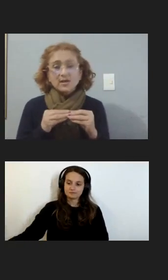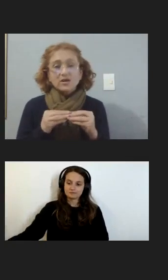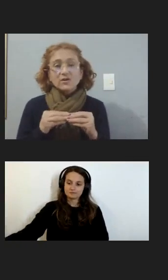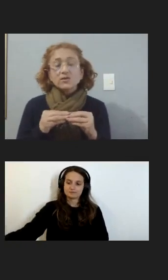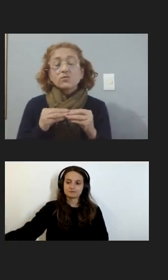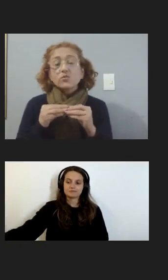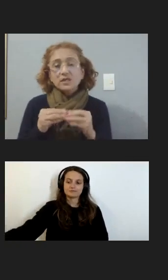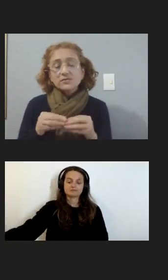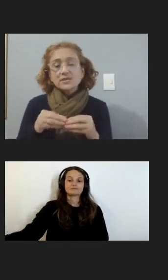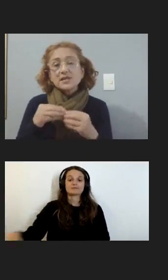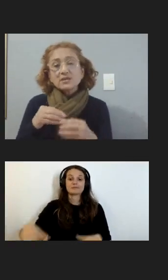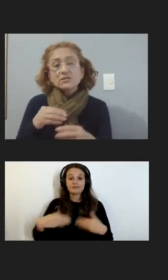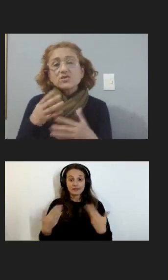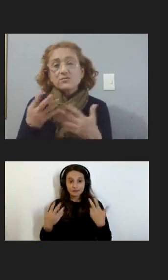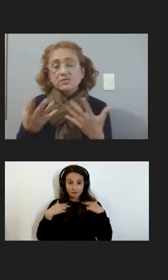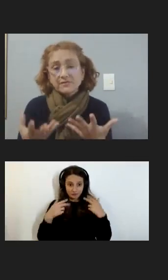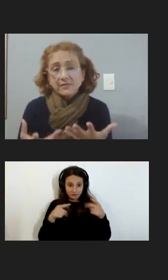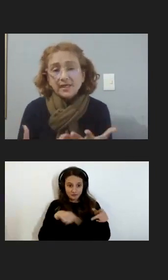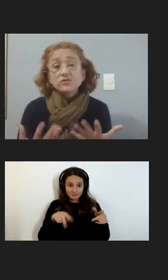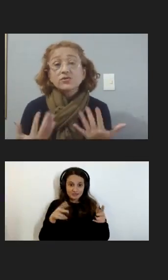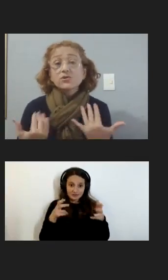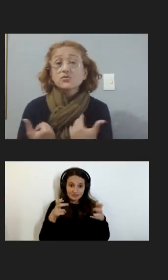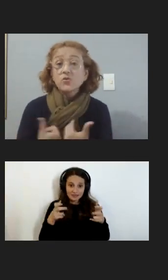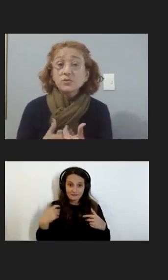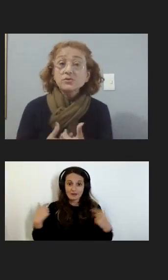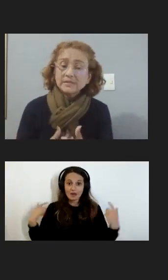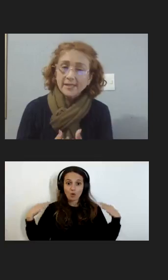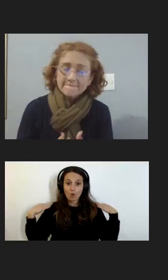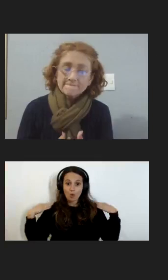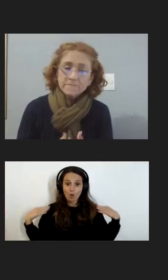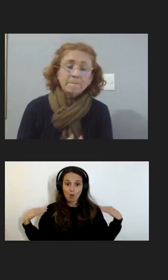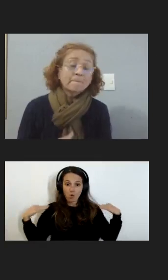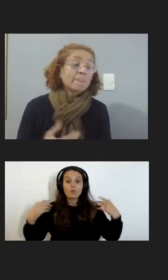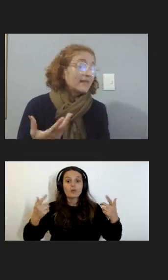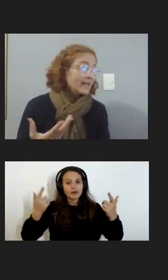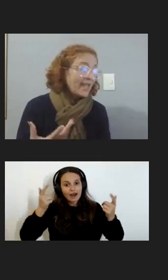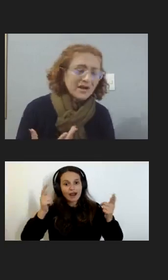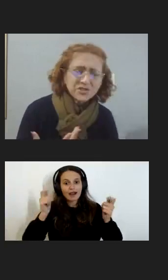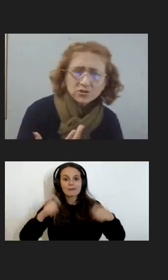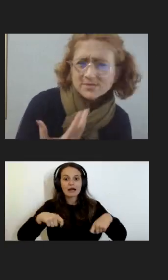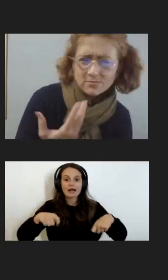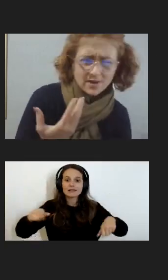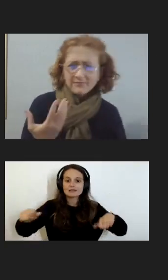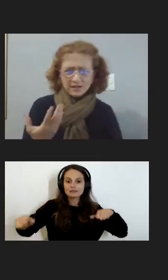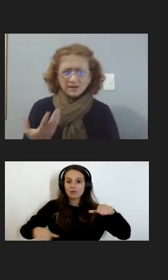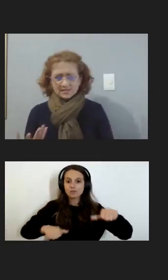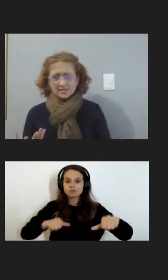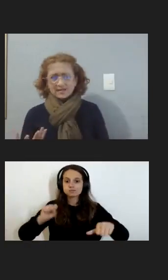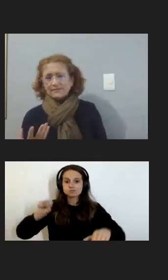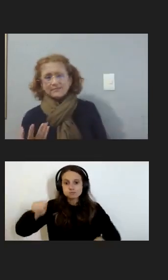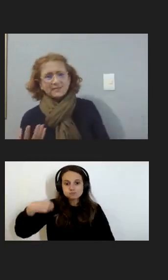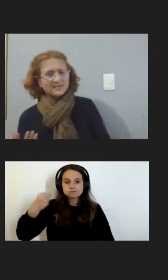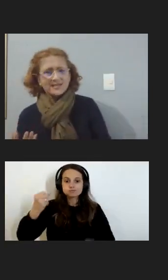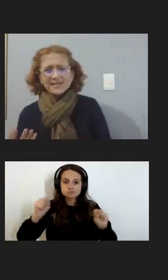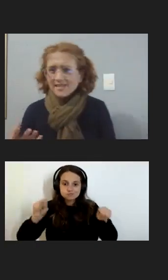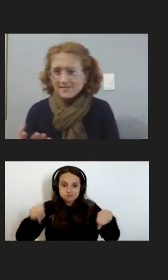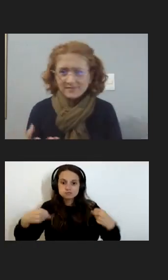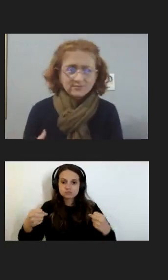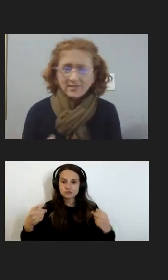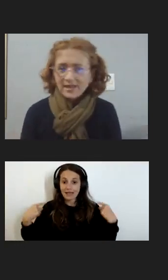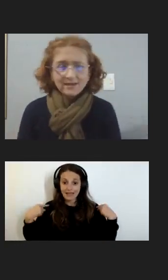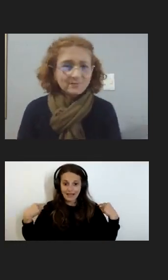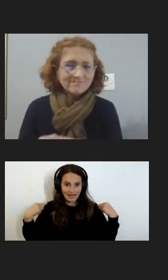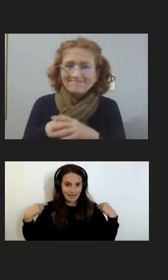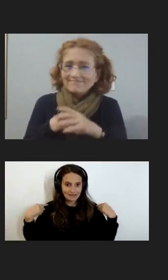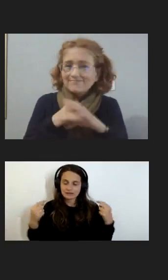só quantos ângulos de movimento o nosso ombro tem. É uma articulação maravilhosa, né? Assim,